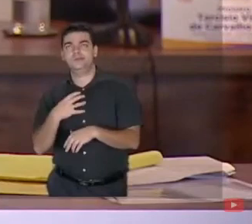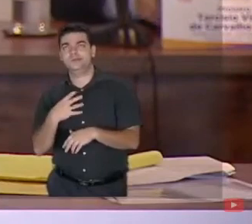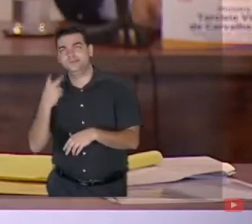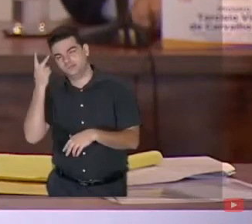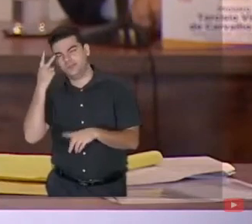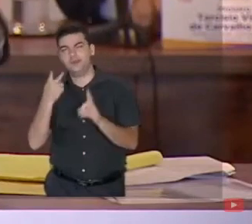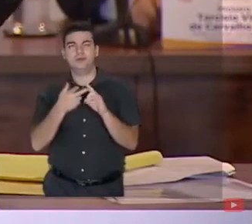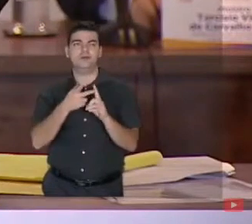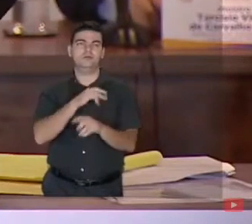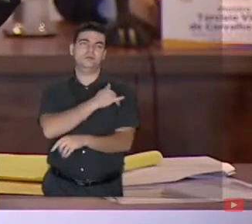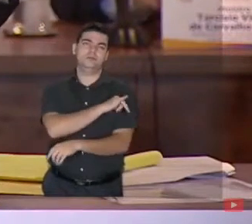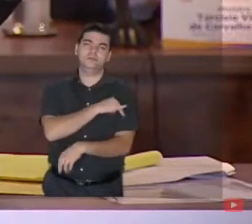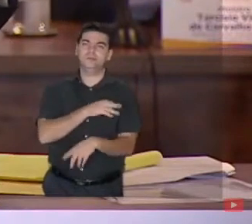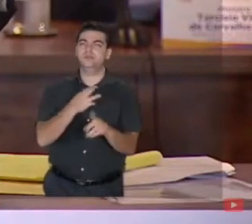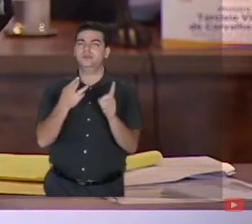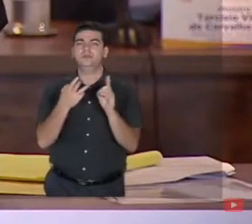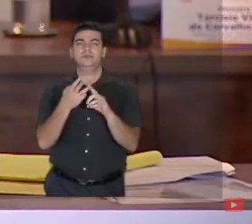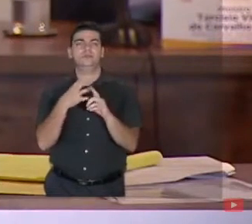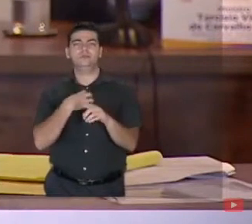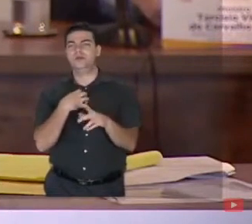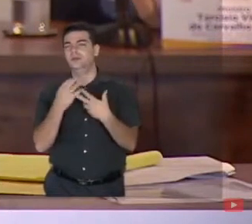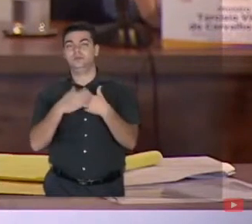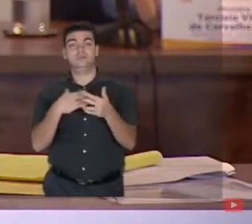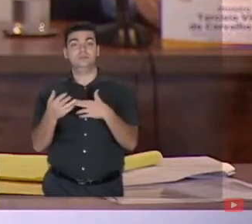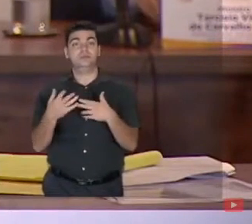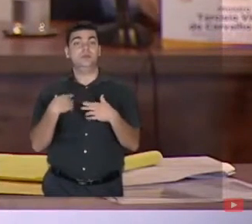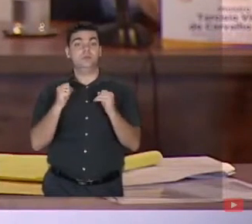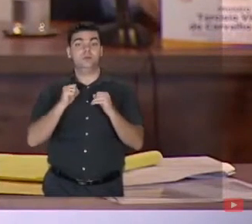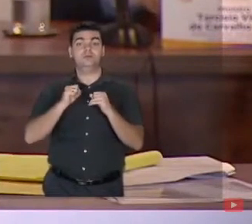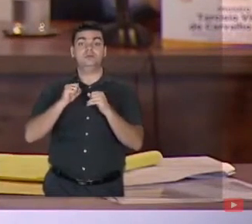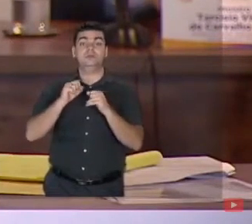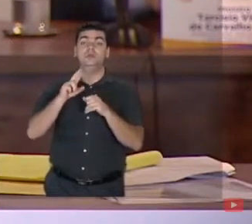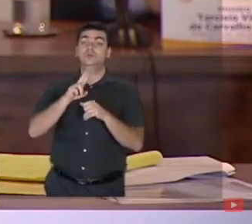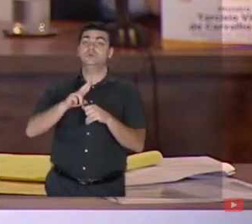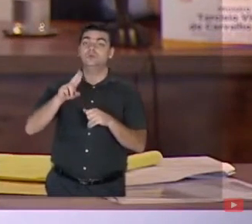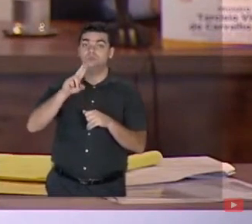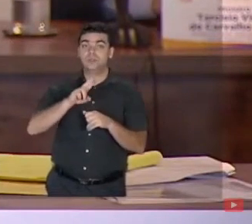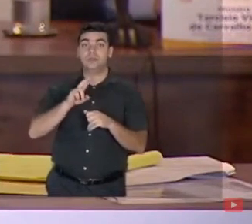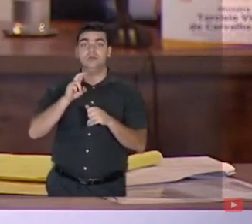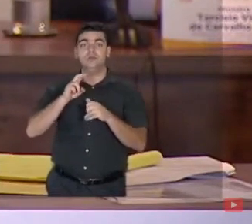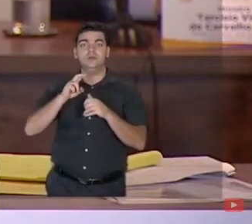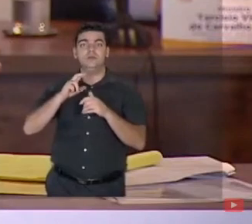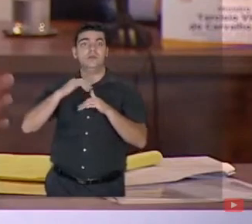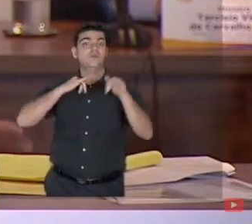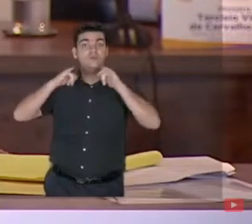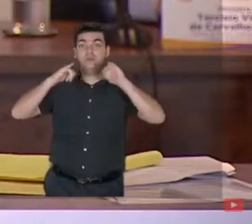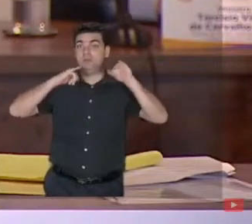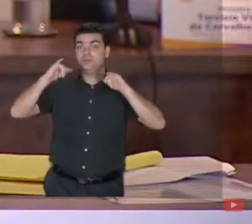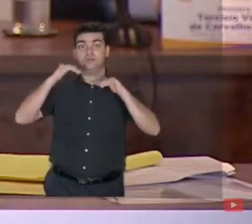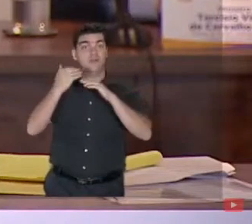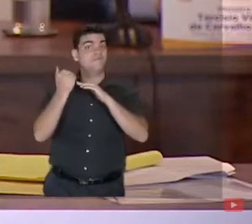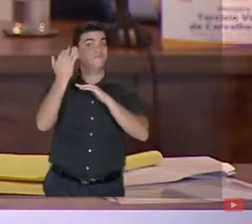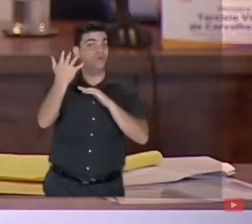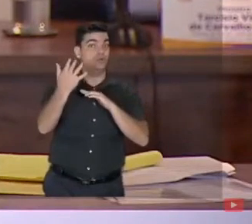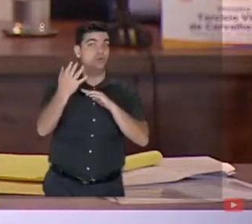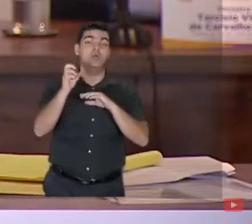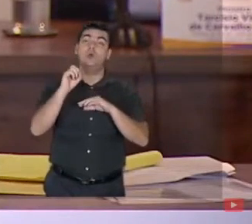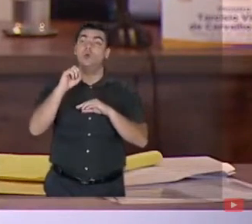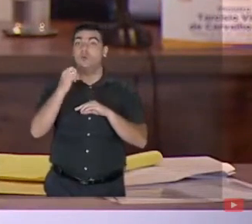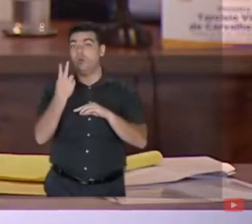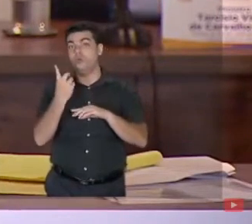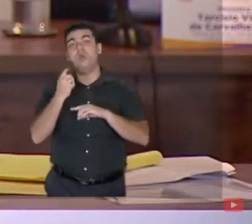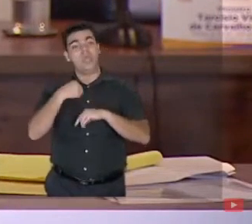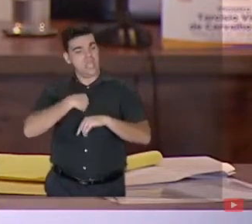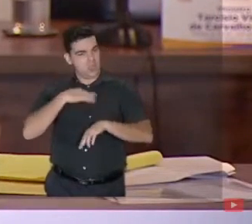Alegre, ou nós vamos divulgar no telão, ou eu volto aqui para divulgar. Não tem nada atípico